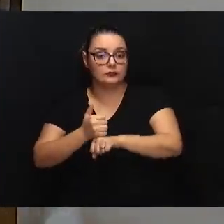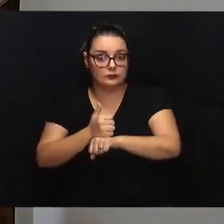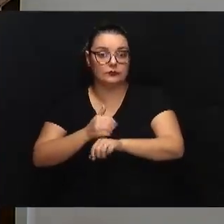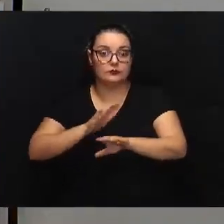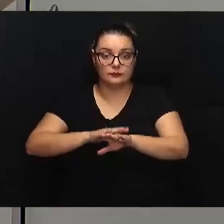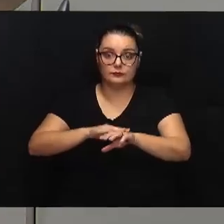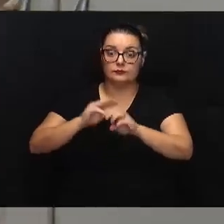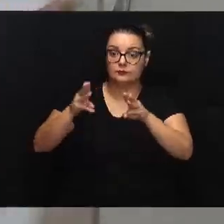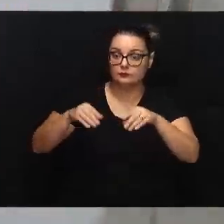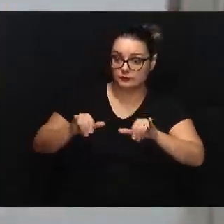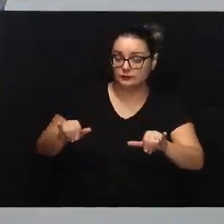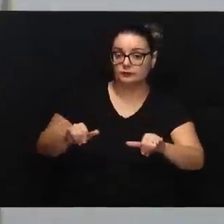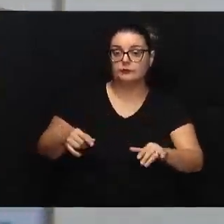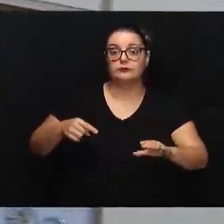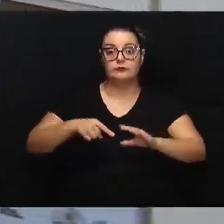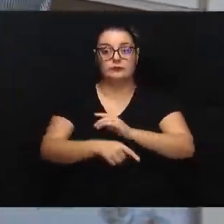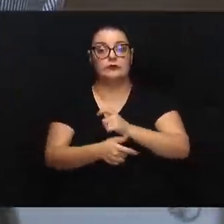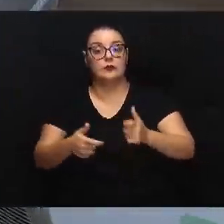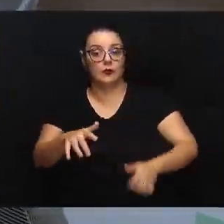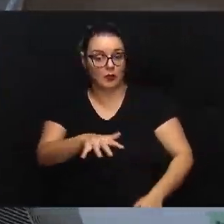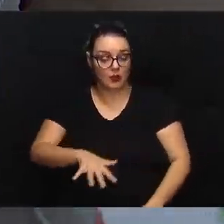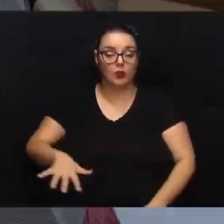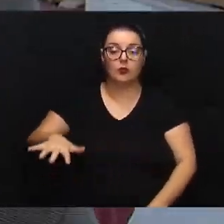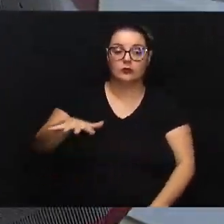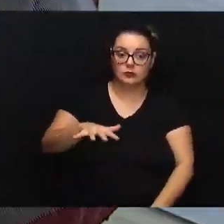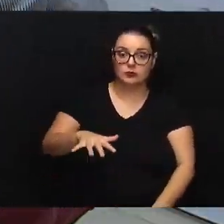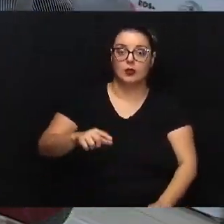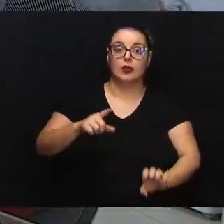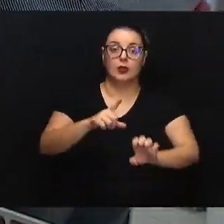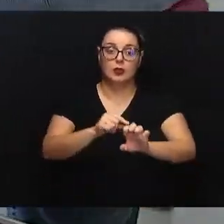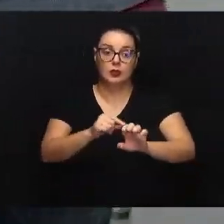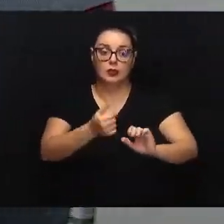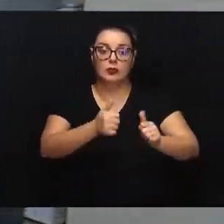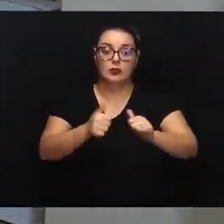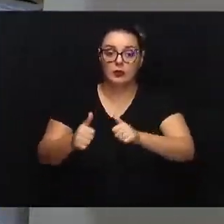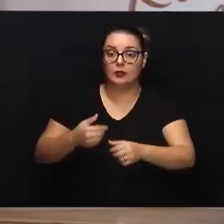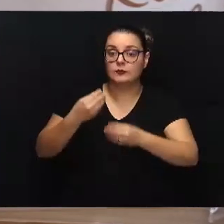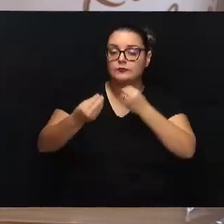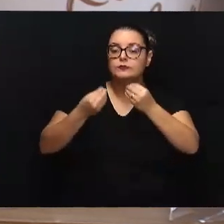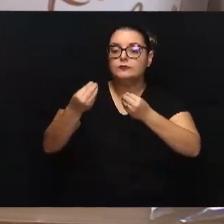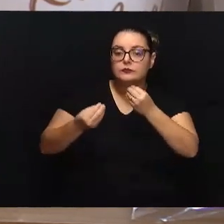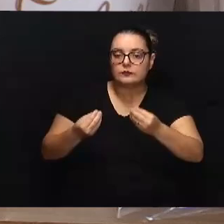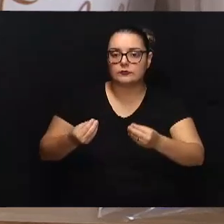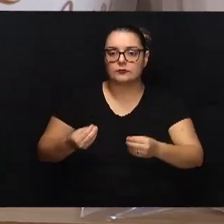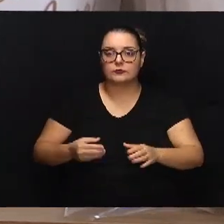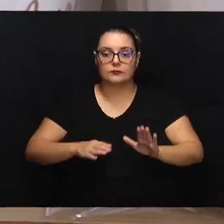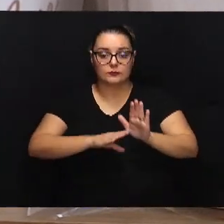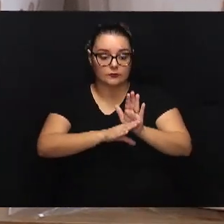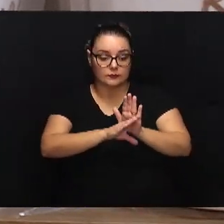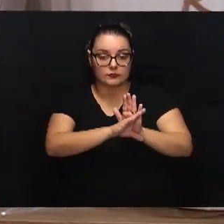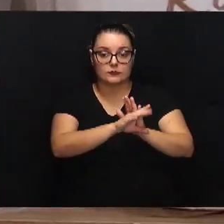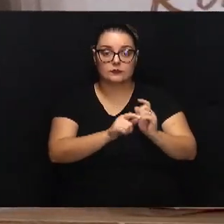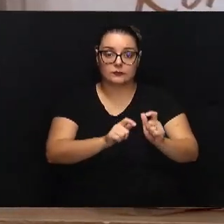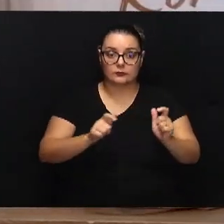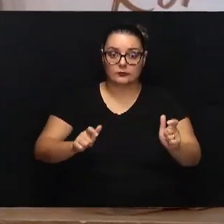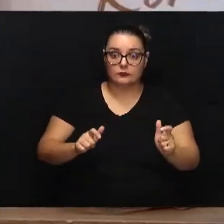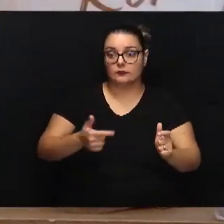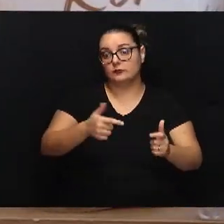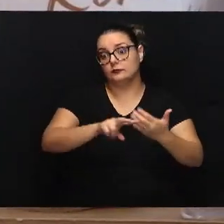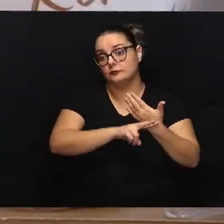Com o avanço do setor, a empreendedora avalia como deve ser o seu crescimento sem afetar o